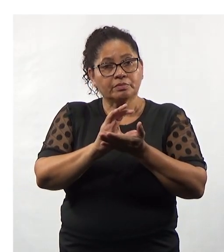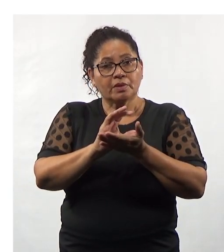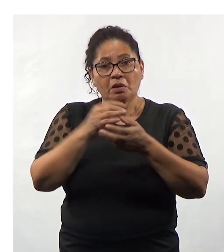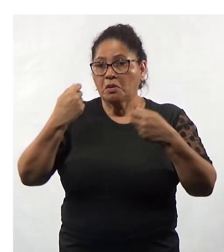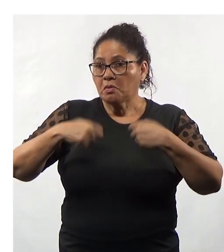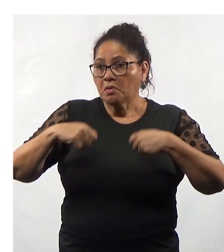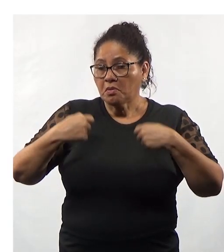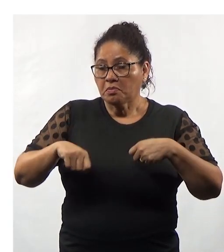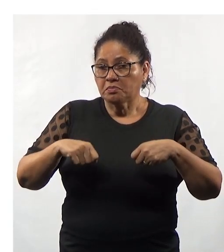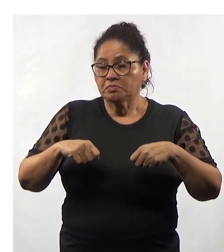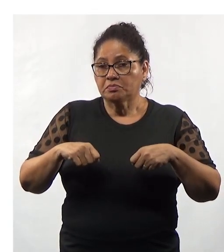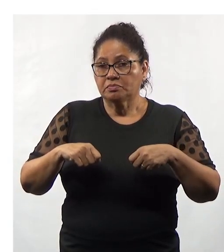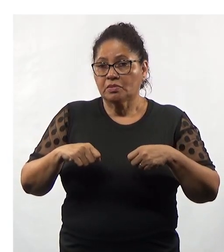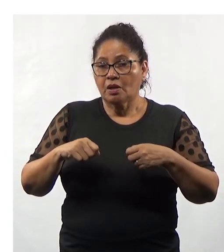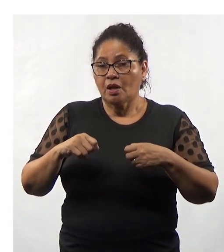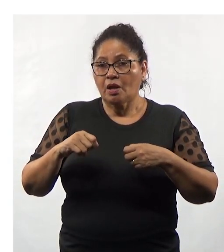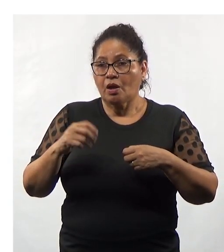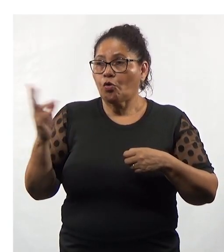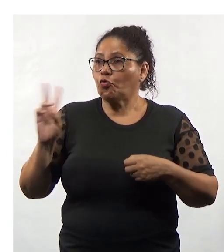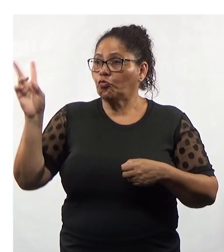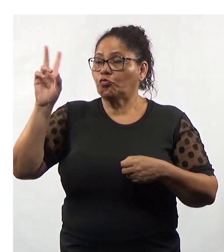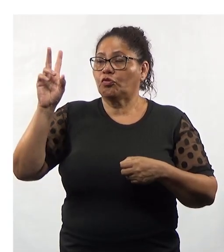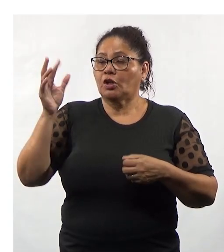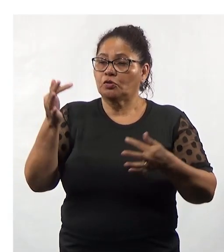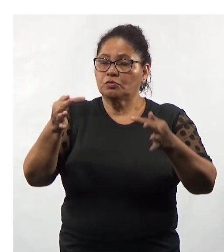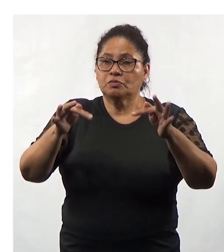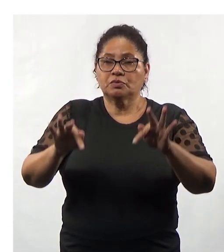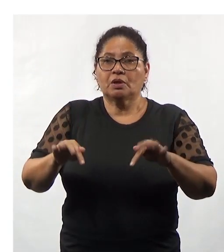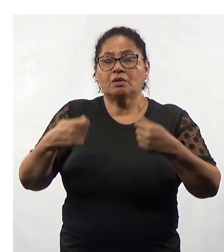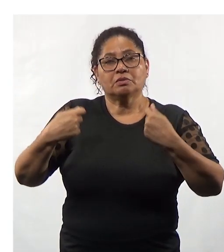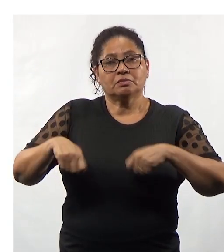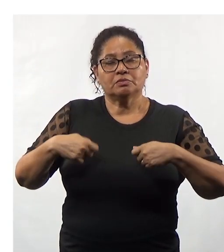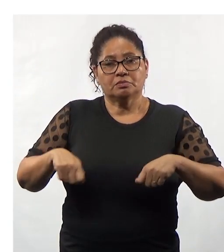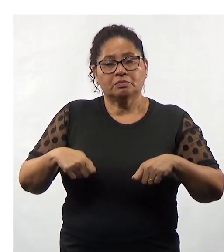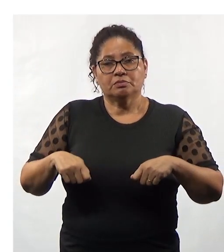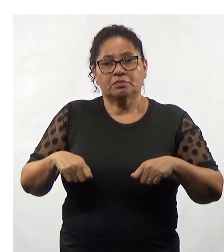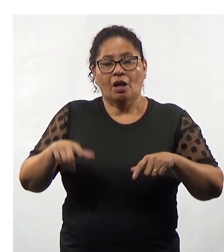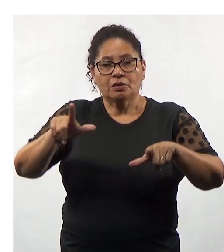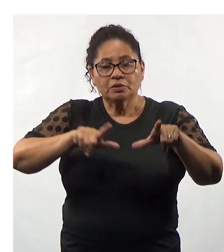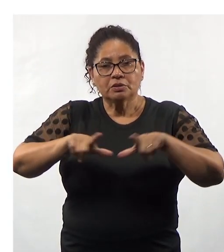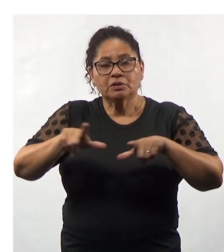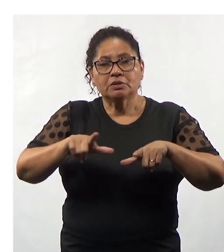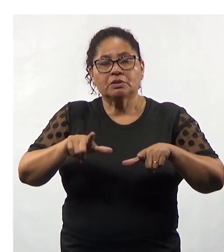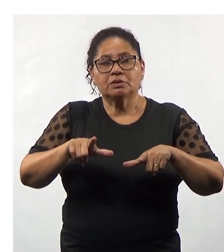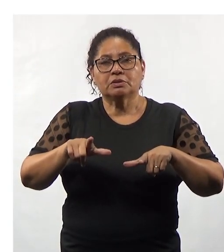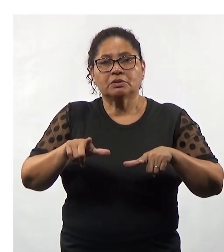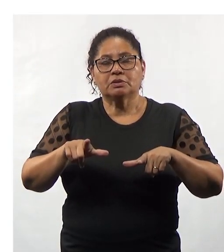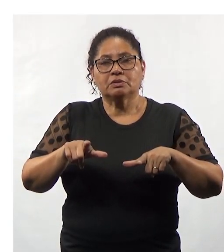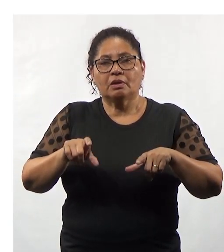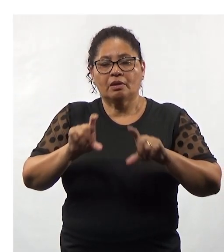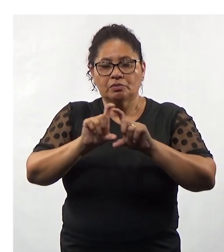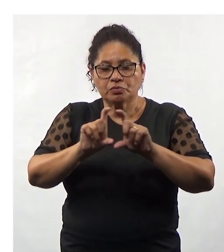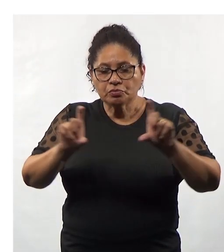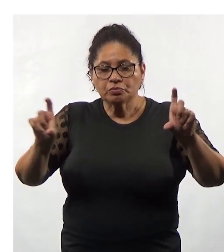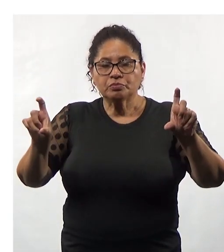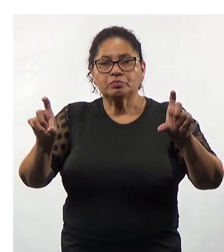ser necessariamente o valor final. A gente pode trabalhar dentro de uma faixa. Mas a gente precisa